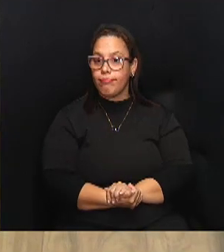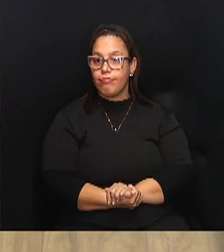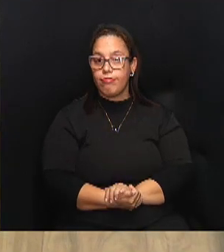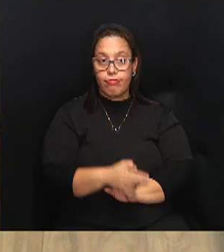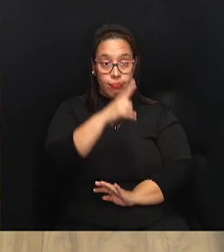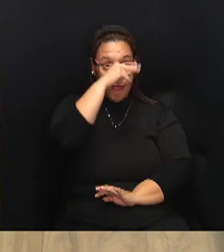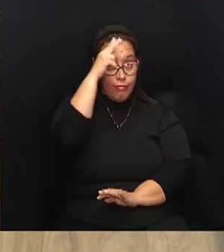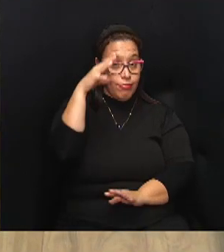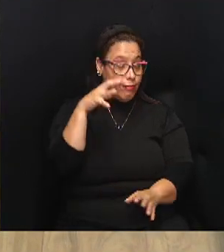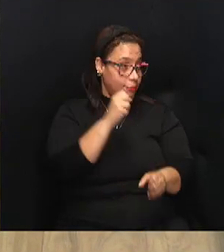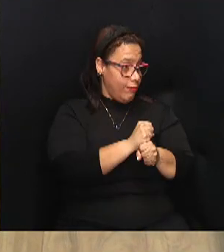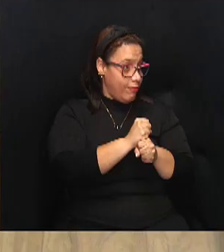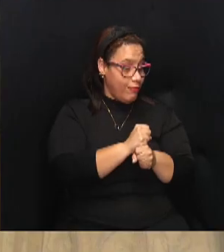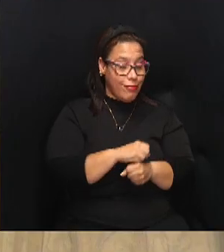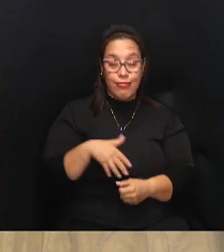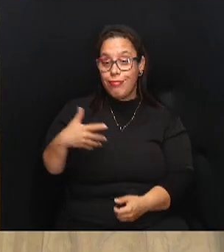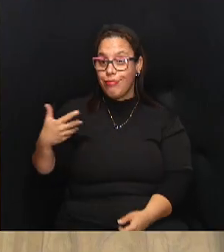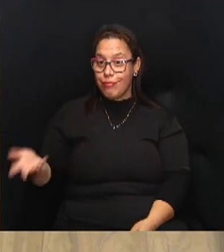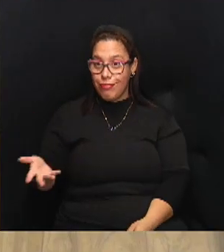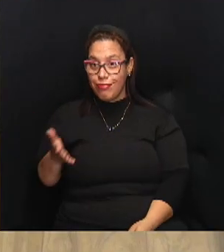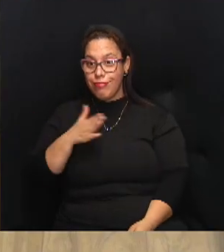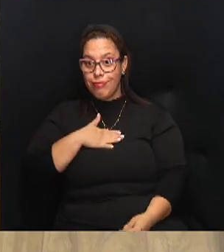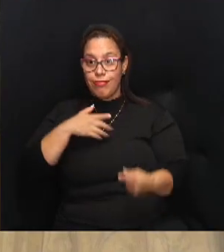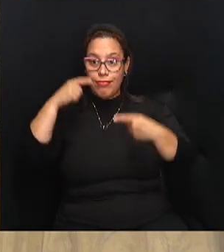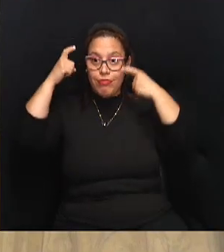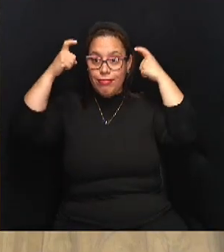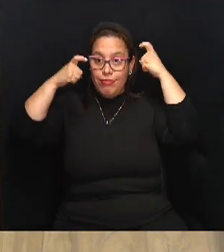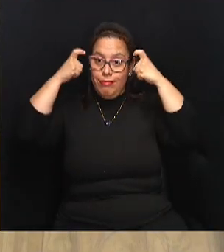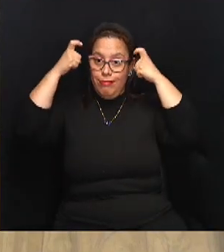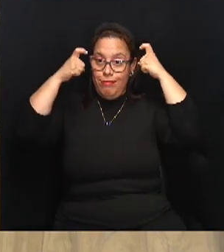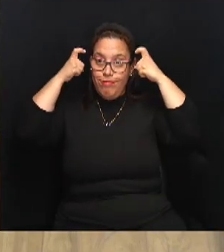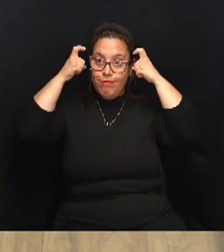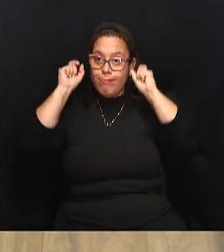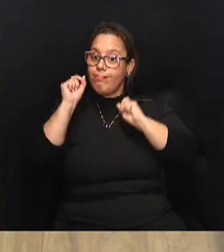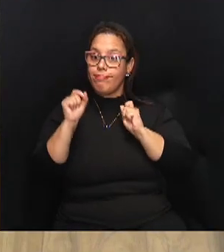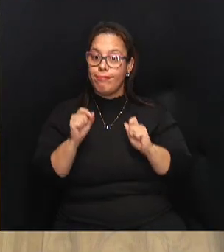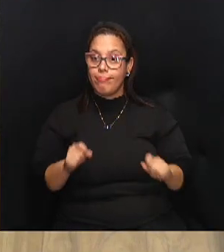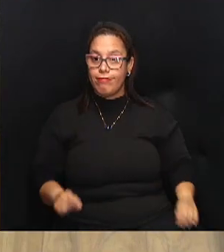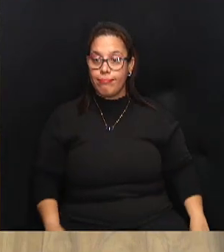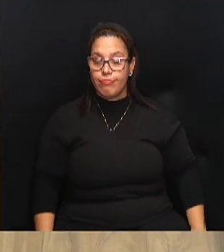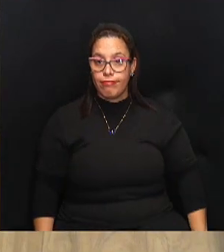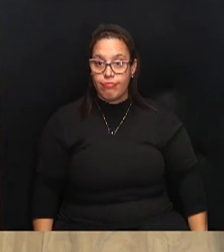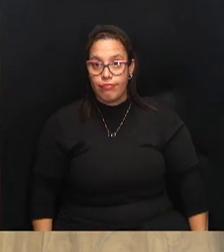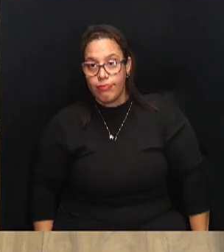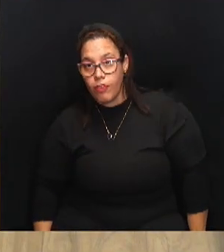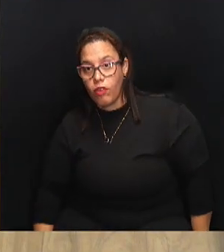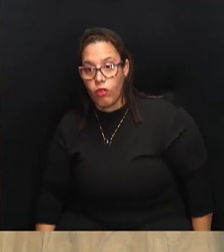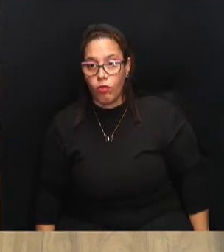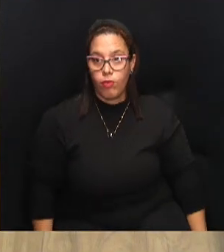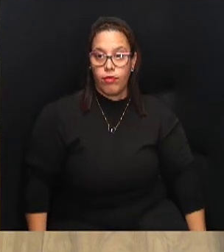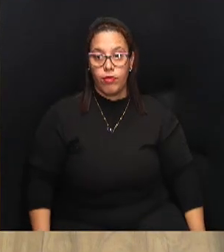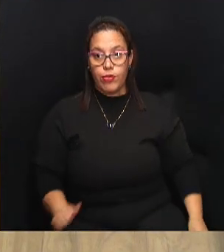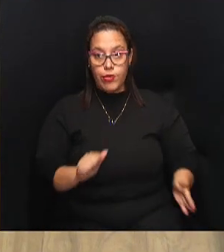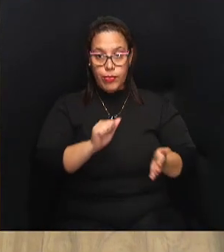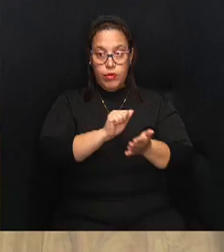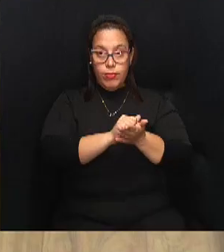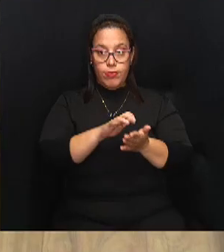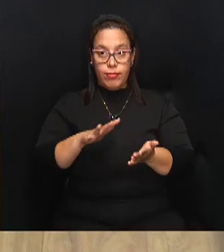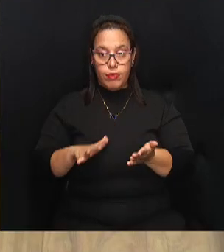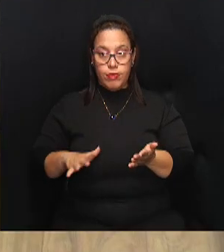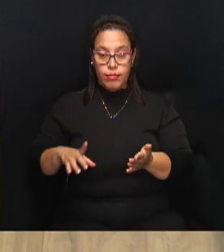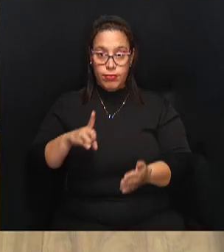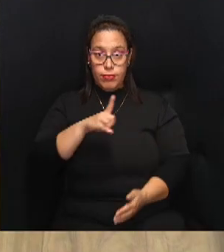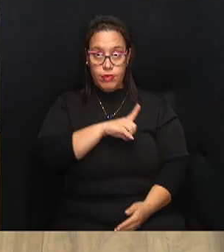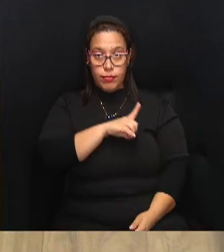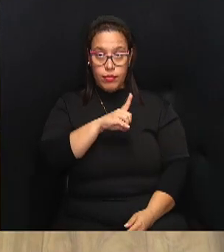quer complementar? A minha preocupação a atividade delegada, se implantada,